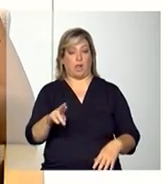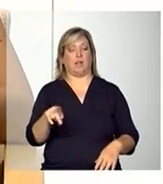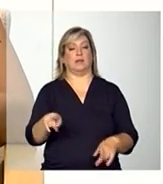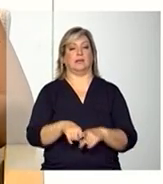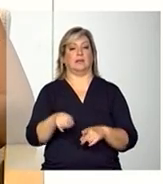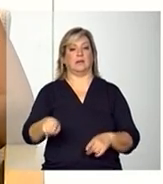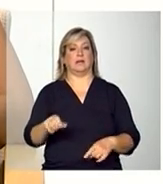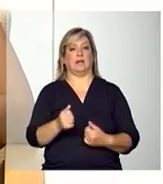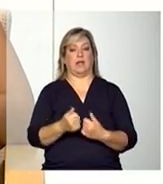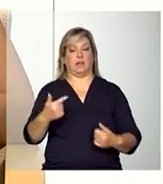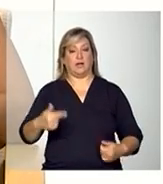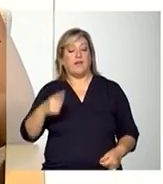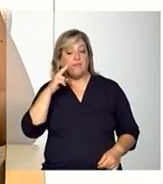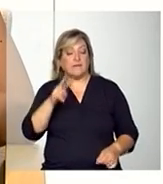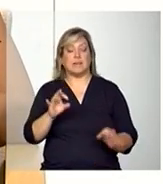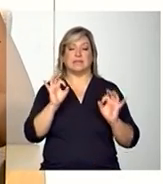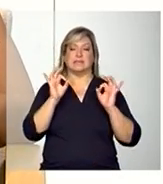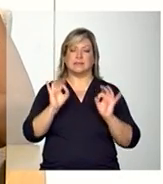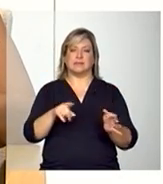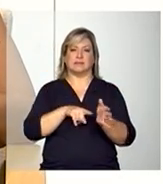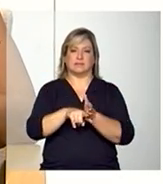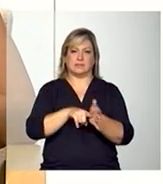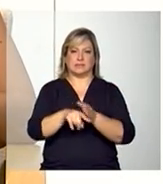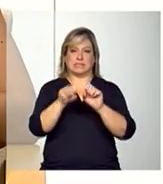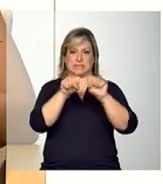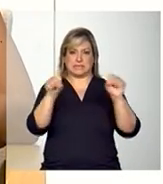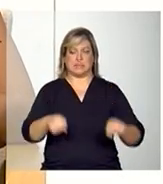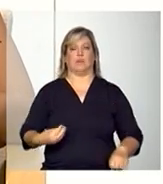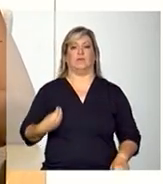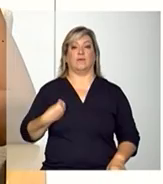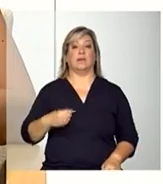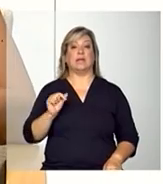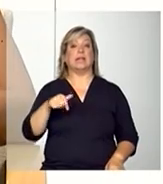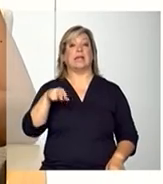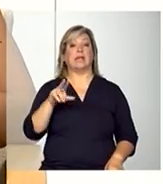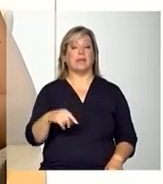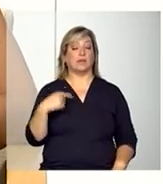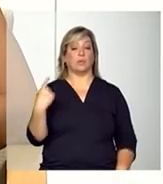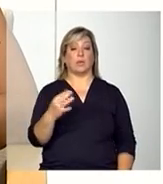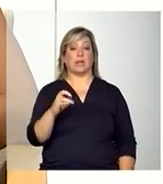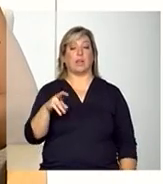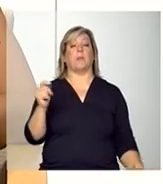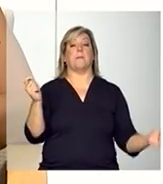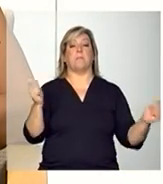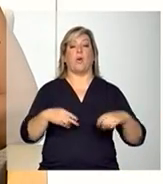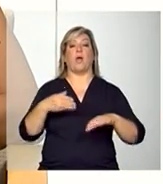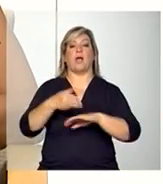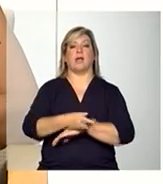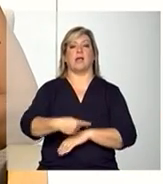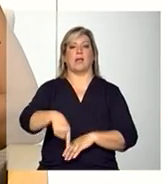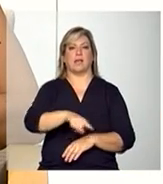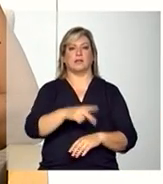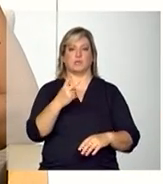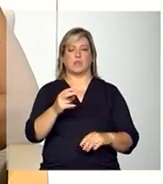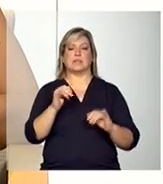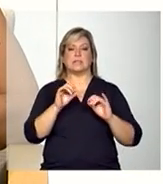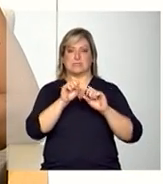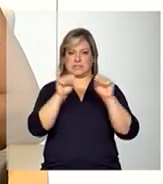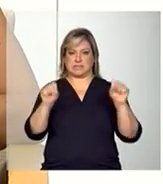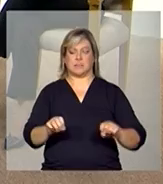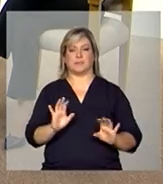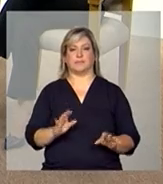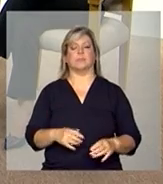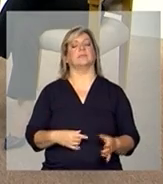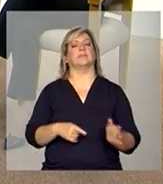verificar se o sistema está correto verificar o seu funcionamento e quem é que dos técnicos que vão poder ter acesso a esses dois sistemas tá então só